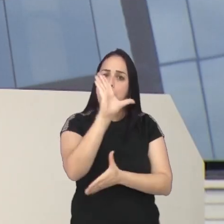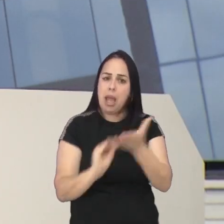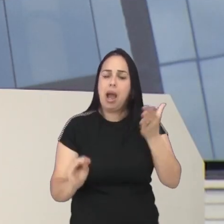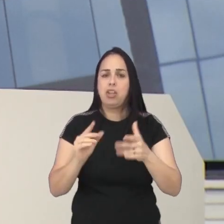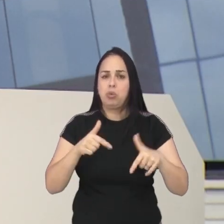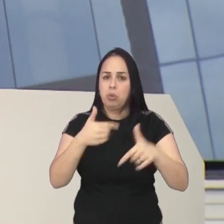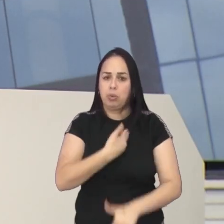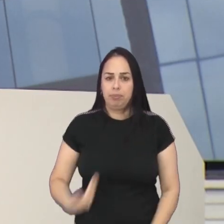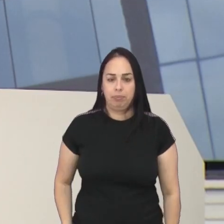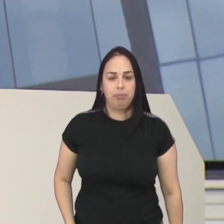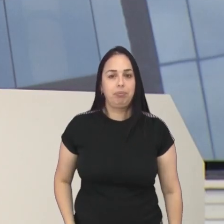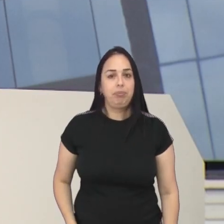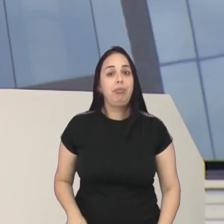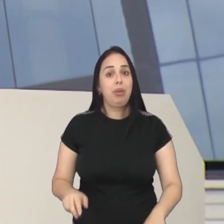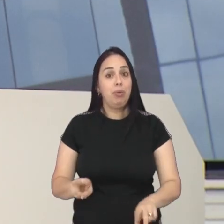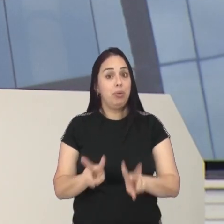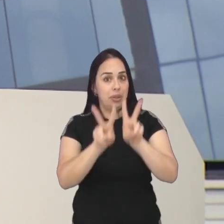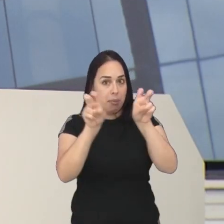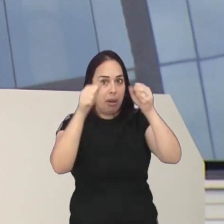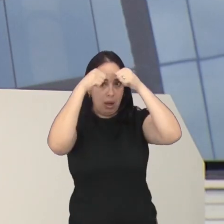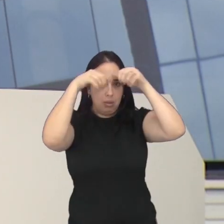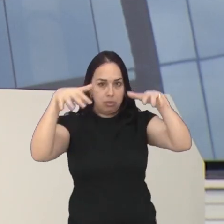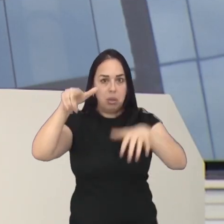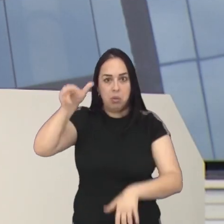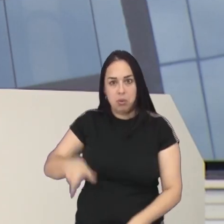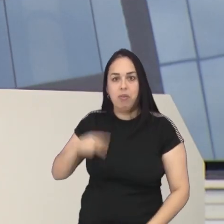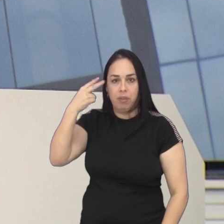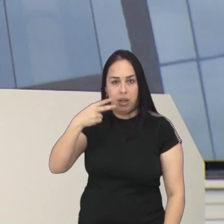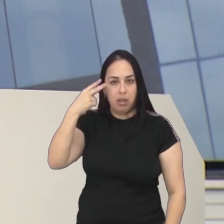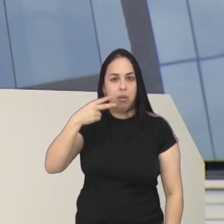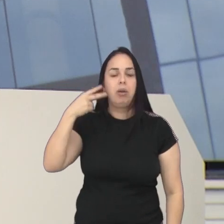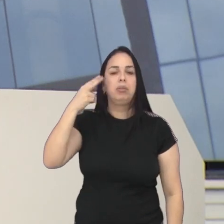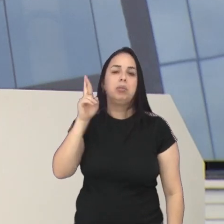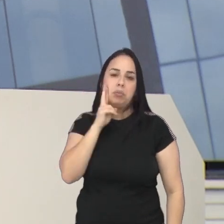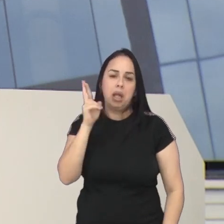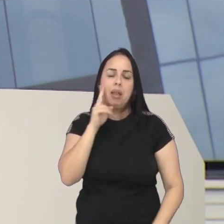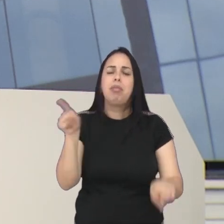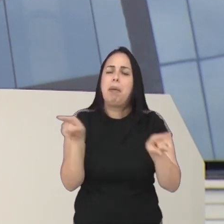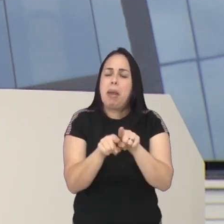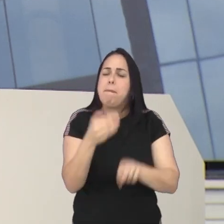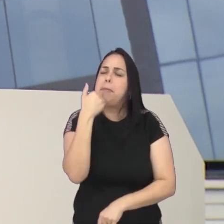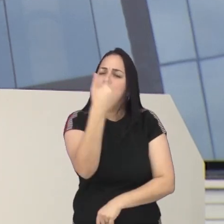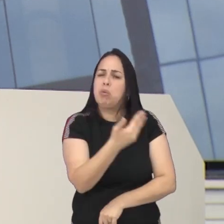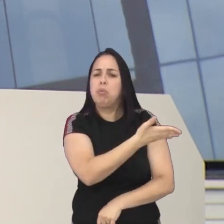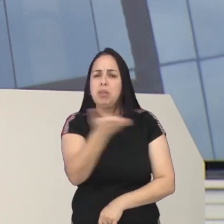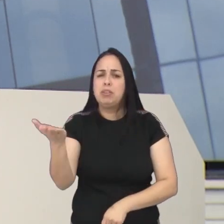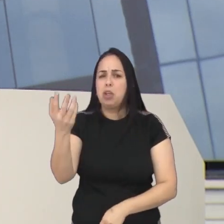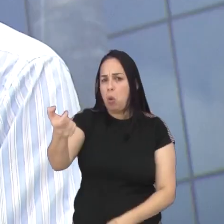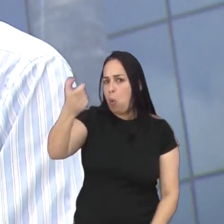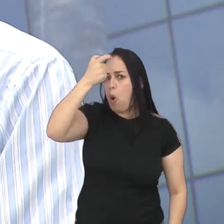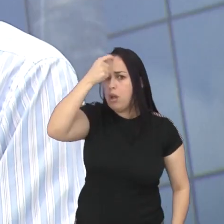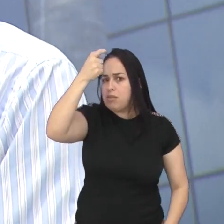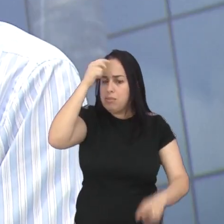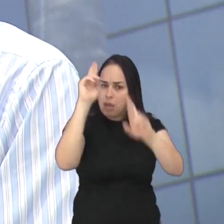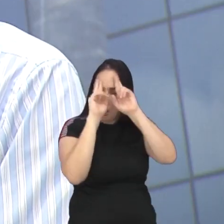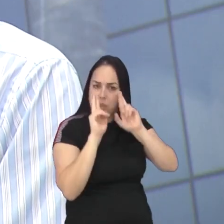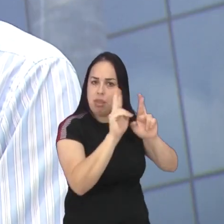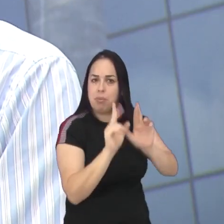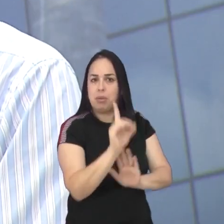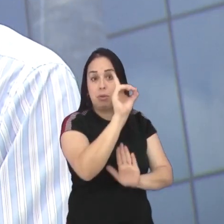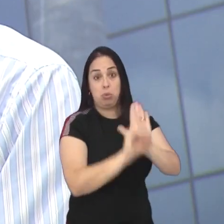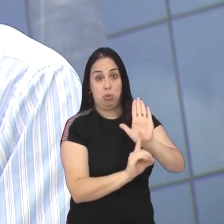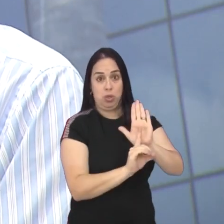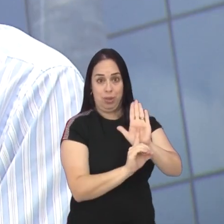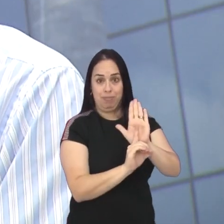do autismo também esteve presente à fala do vereador Renato Santiago, que pediu mais consciência da população no respeito aos direitos